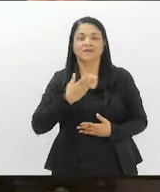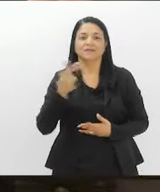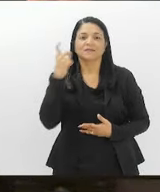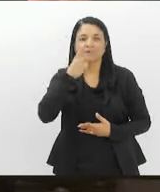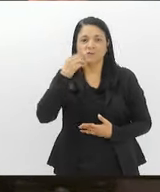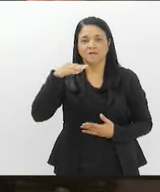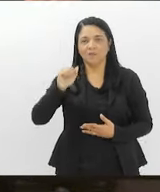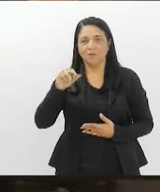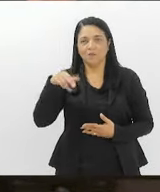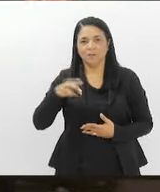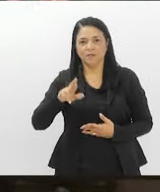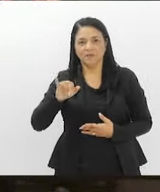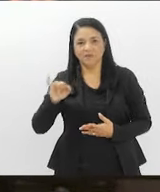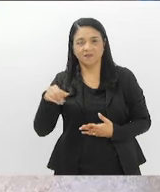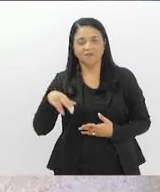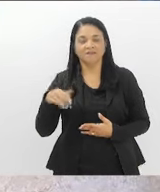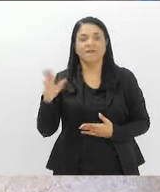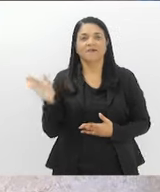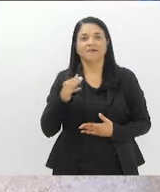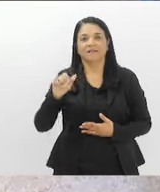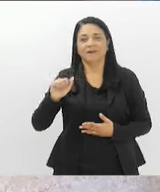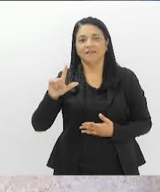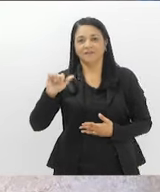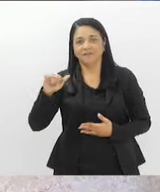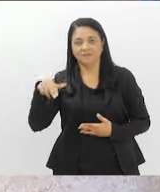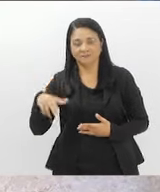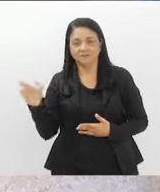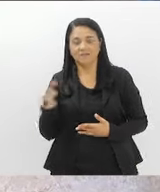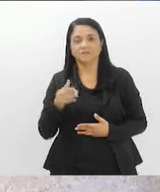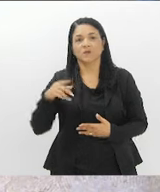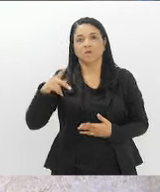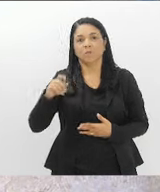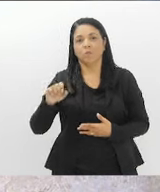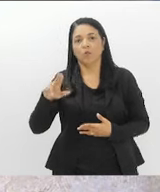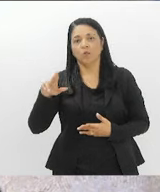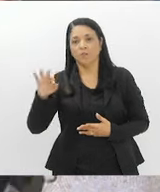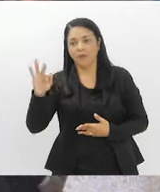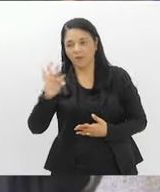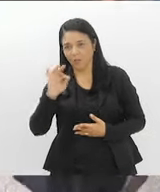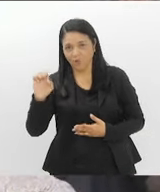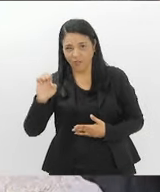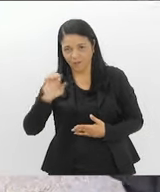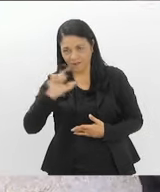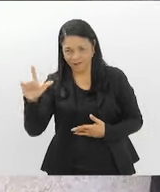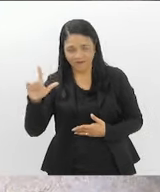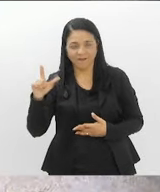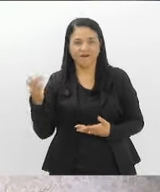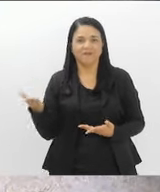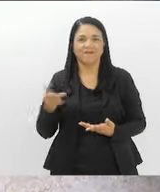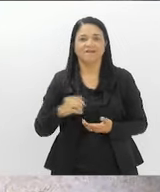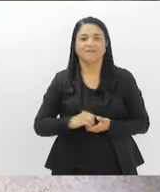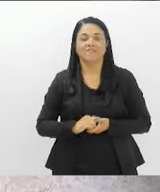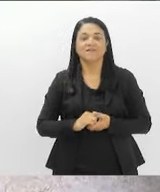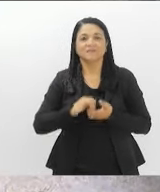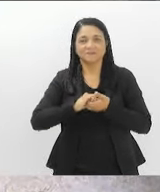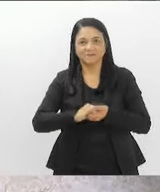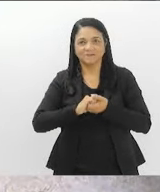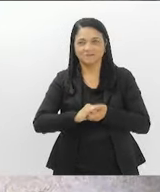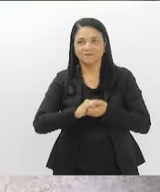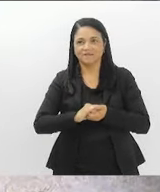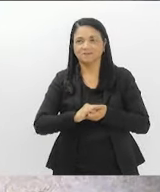Lopes, deputado Felipe Poubel e todos os demais. Chegou aqui o complemento.